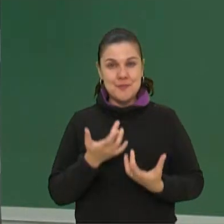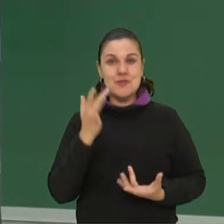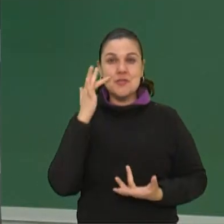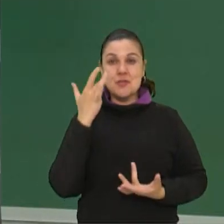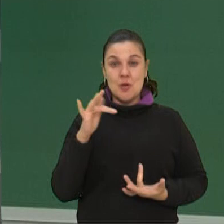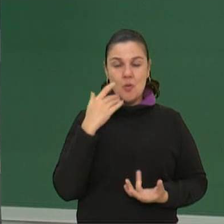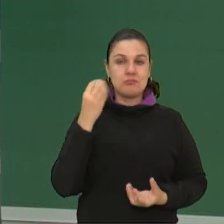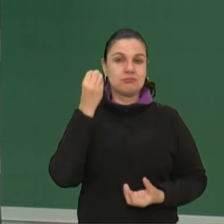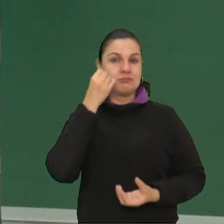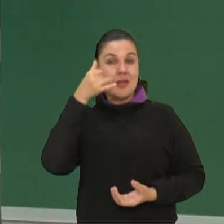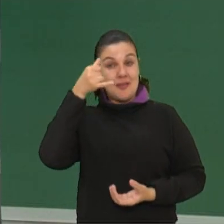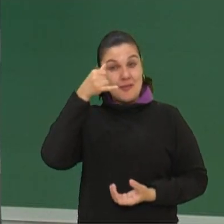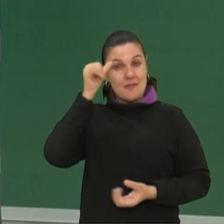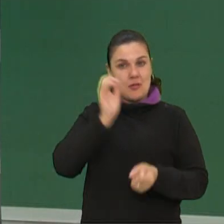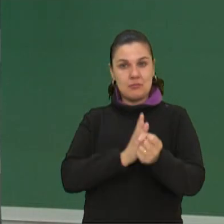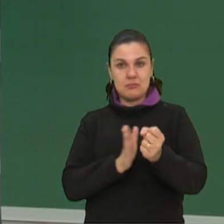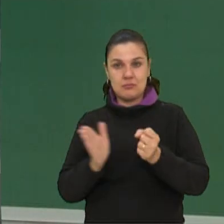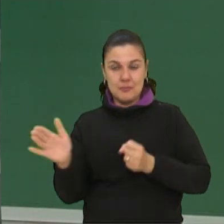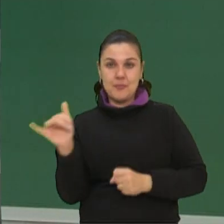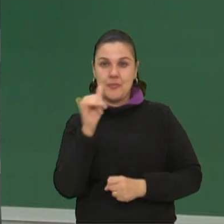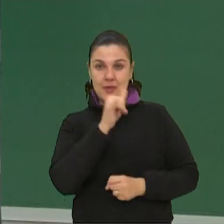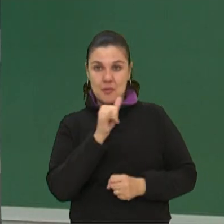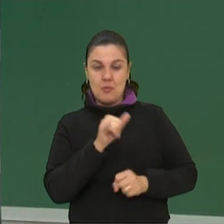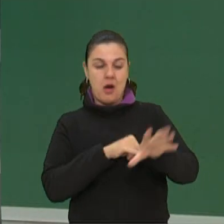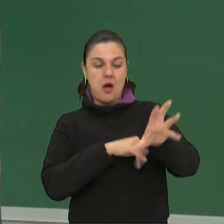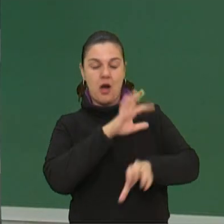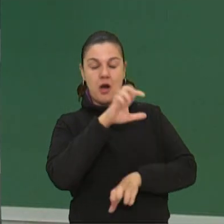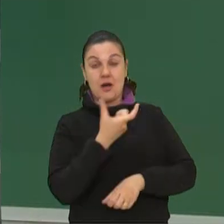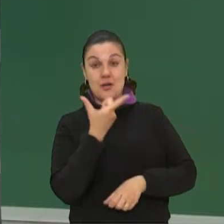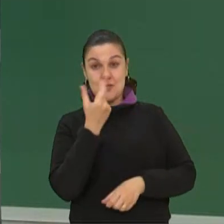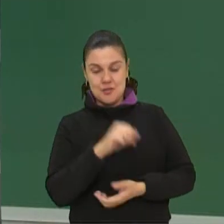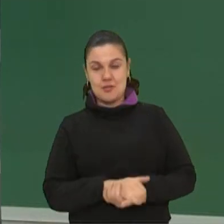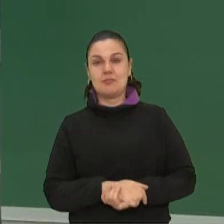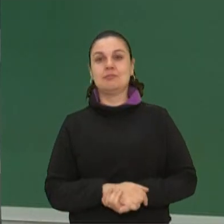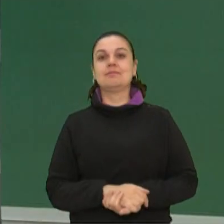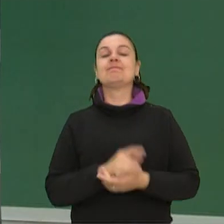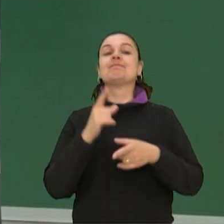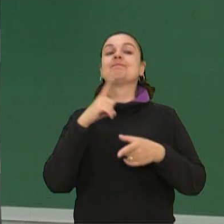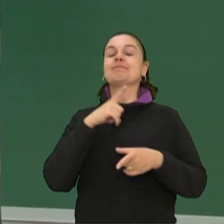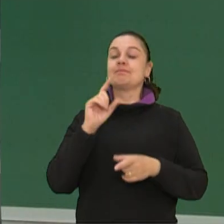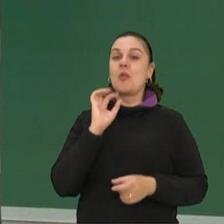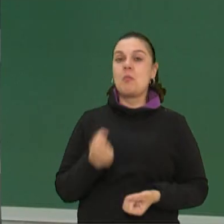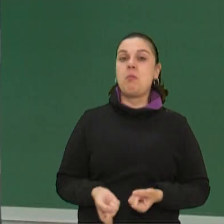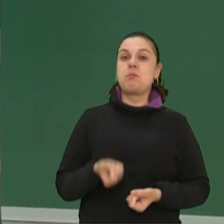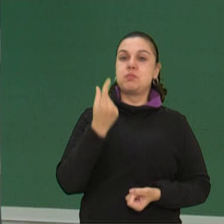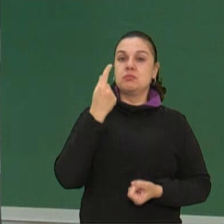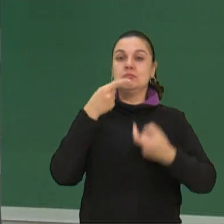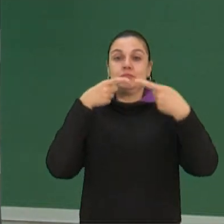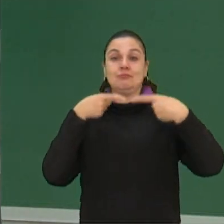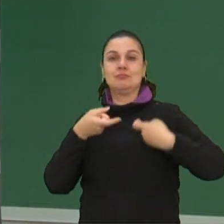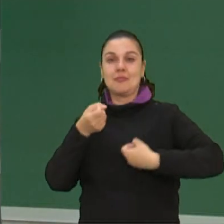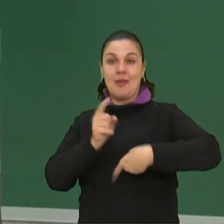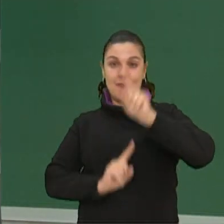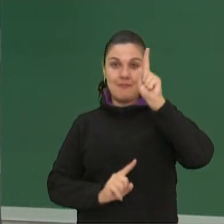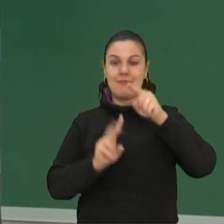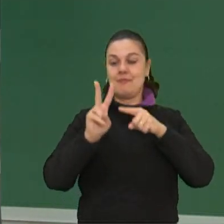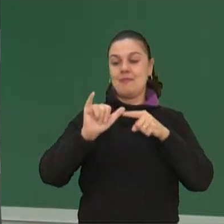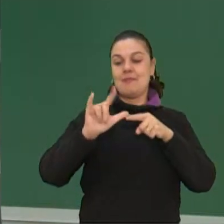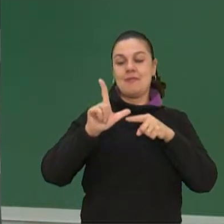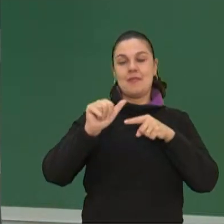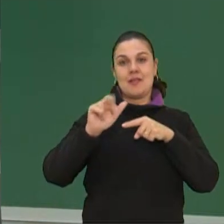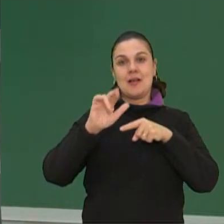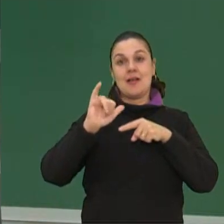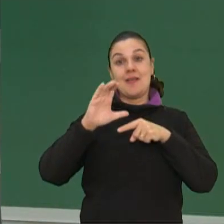tentaram impedir o desvio do imposto e melhorar a arrecadação, e geraram como consequência a revolta de Vila Rica. E ainda,